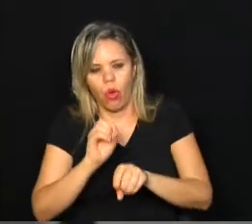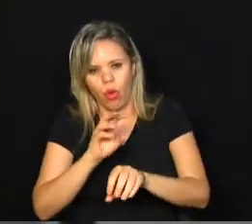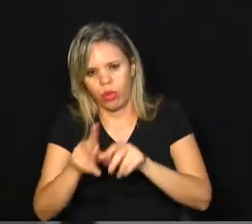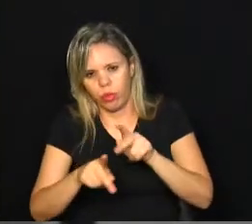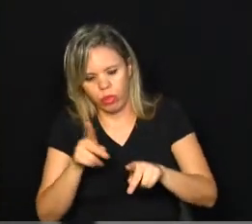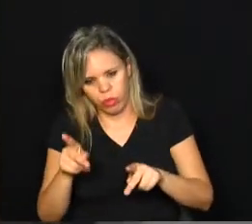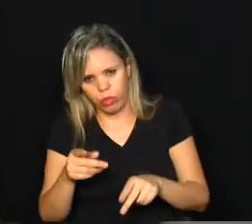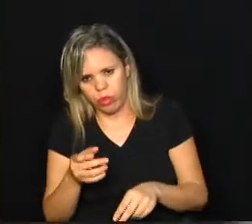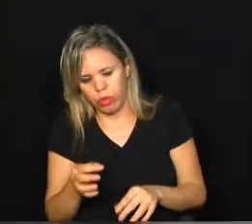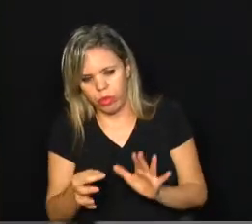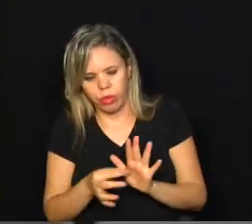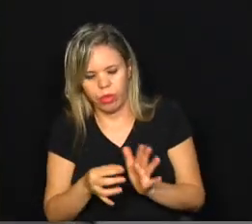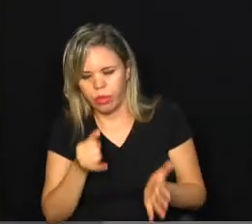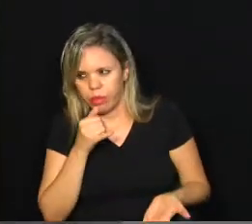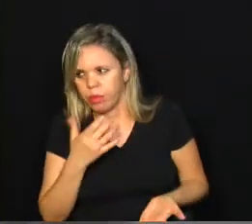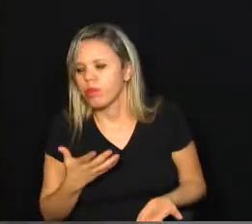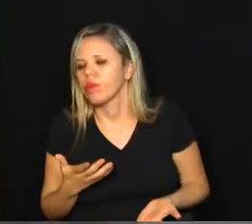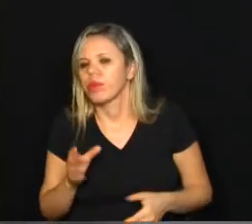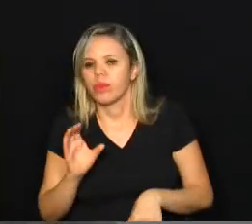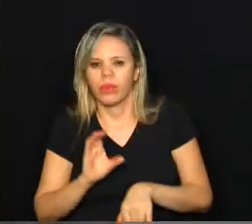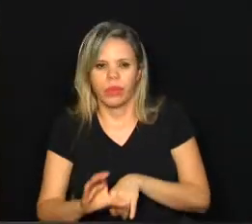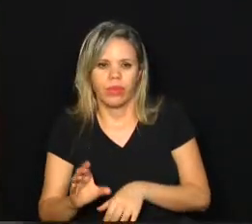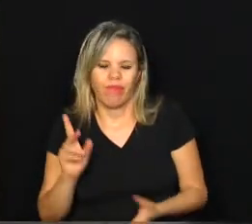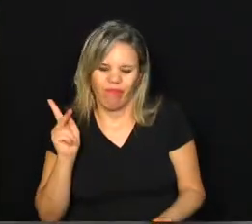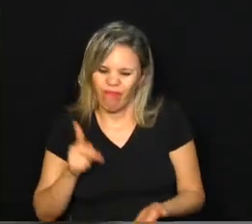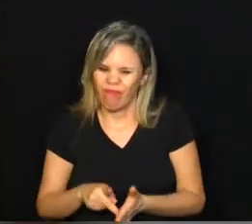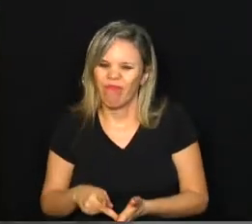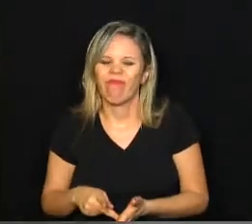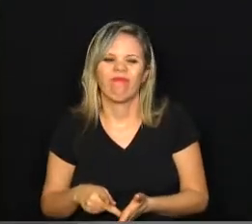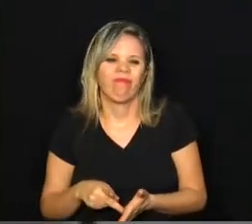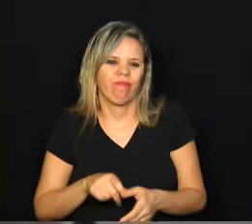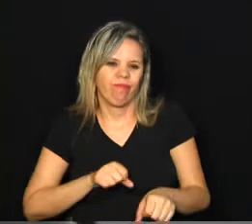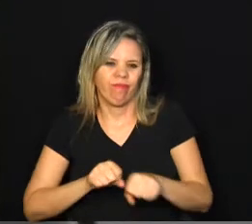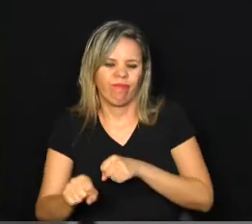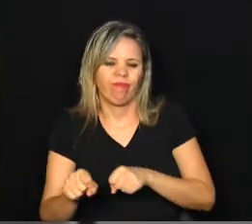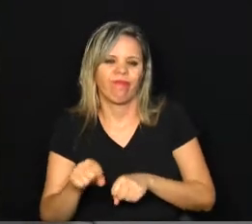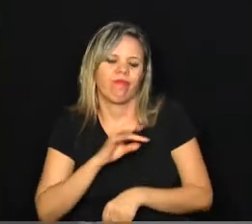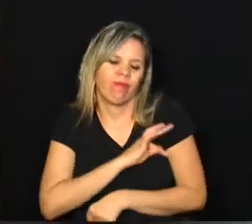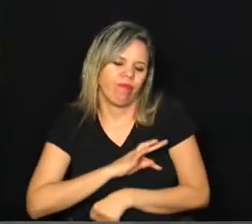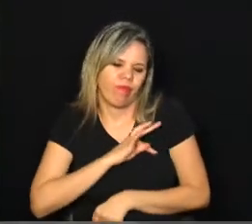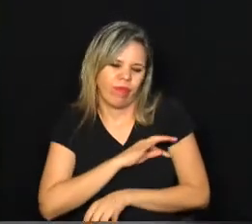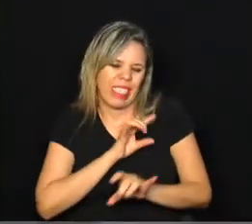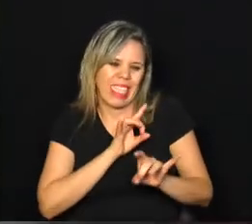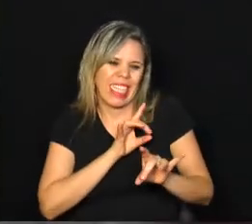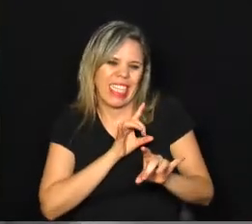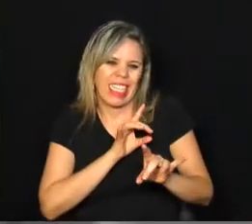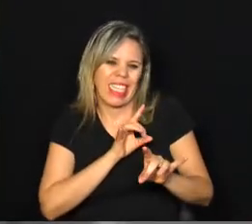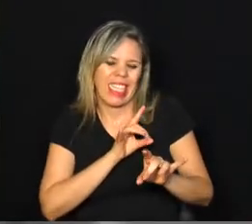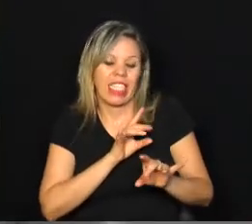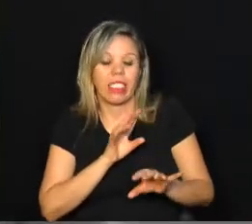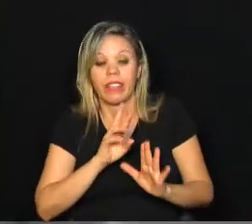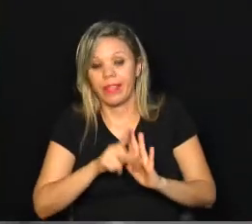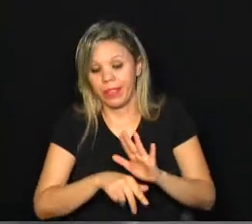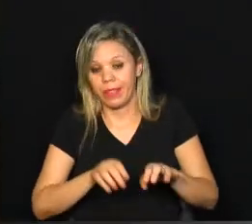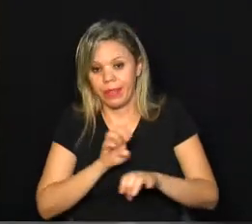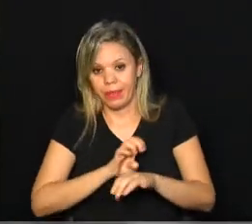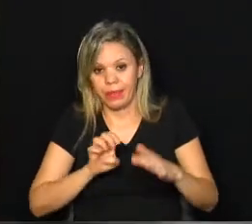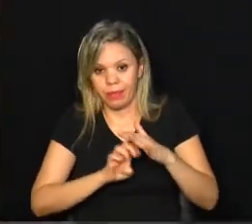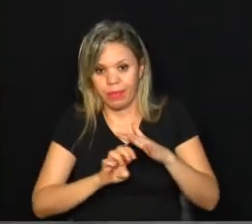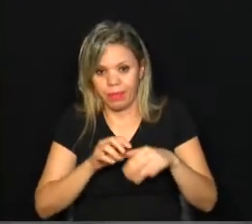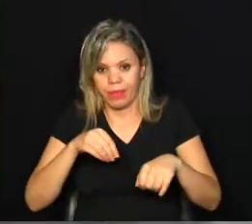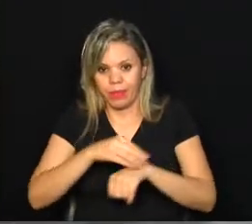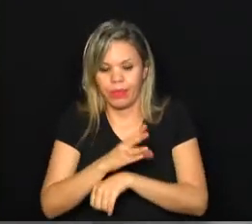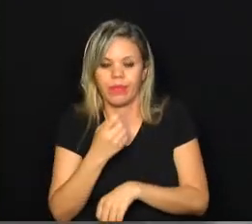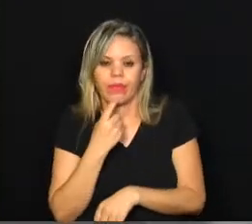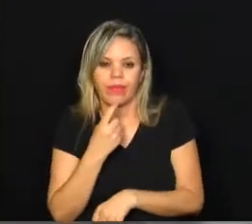do ponto de vista de capacitar mesmo do ponto de vista de técnico, às vezes, a gente vê várias empresas vêm para Campinas para